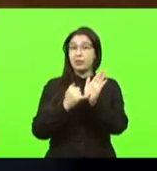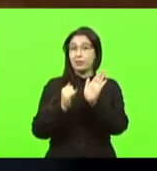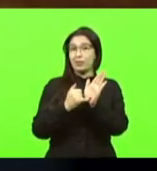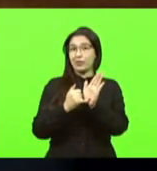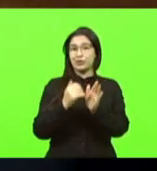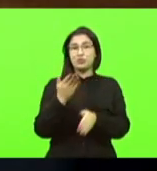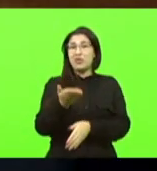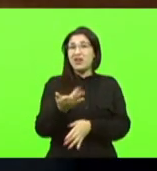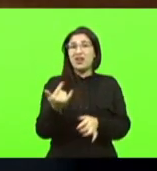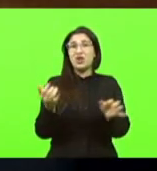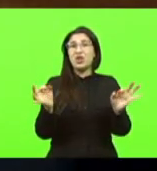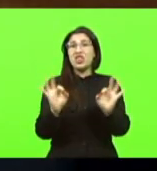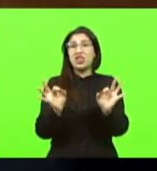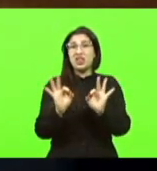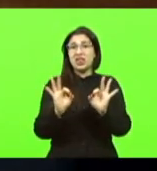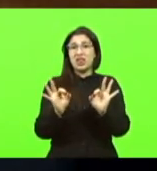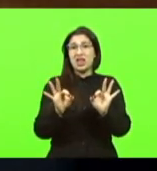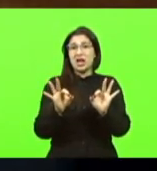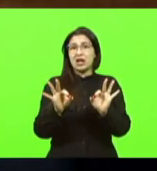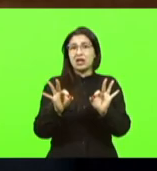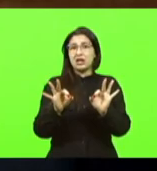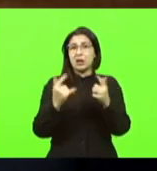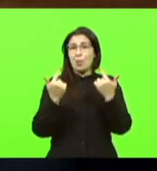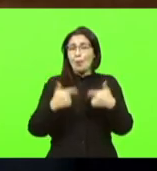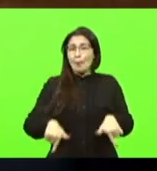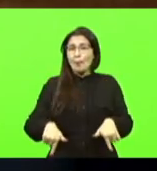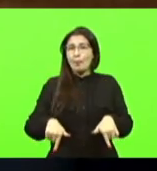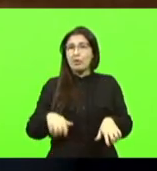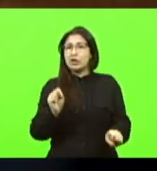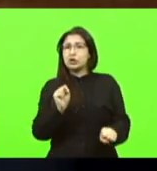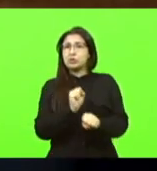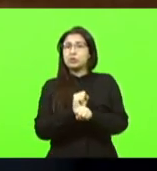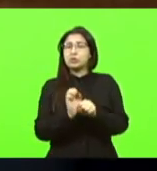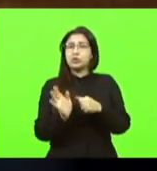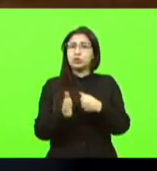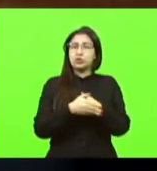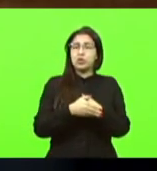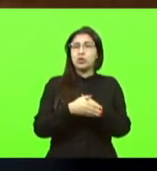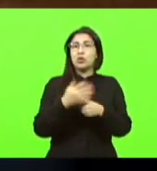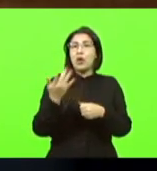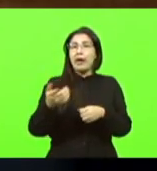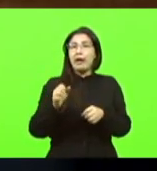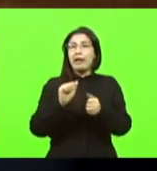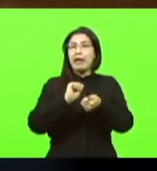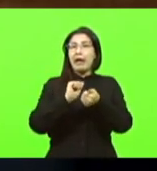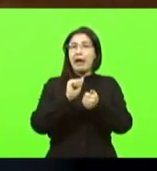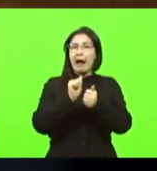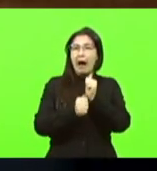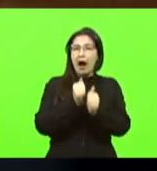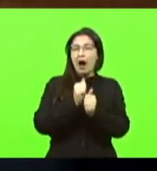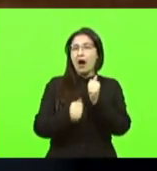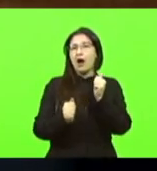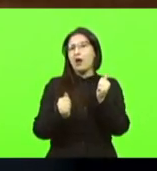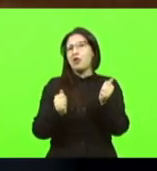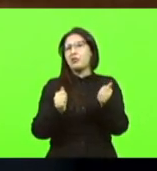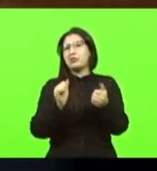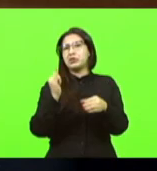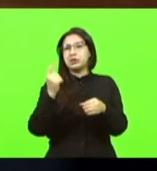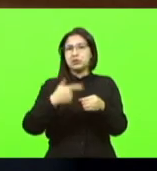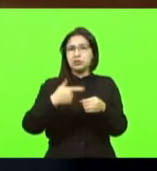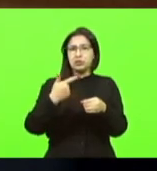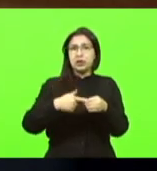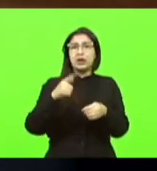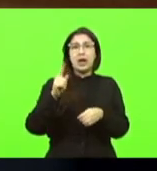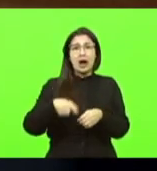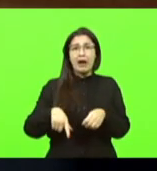eles não têm sonegação sobre eles o preço do arroz da gasolina é o mesmo preço que o empresário